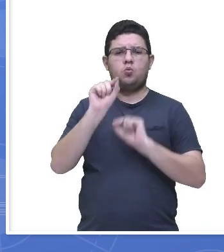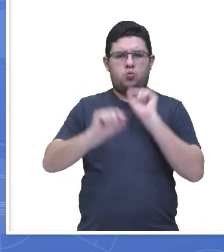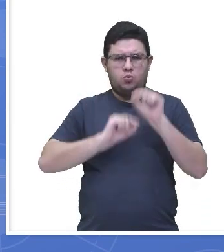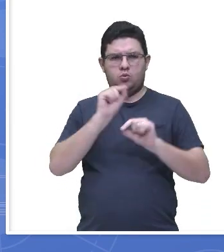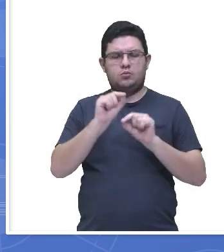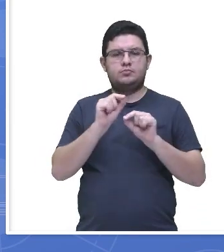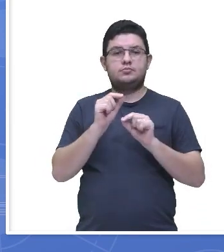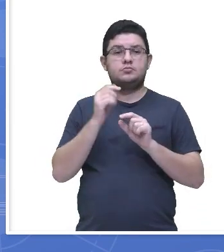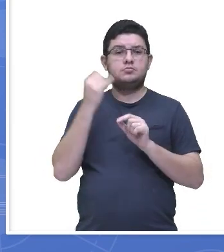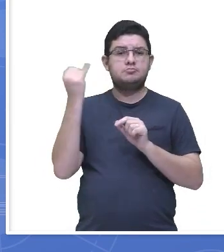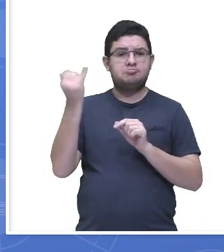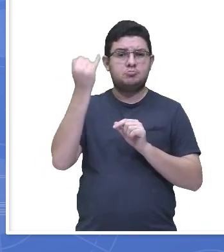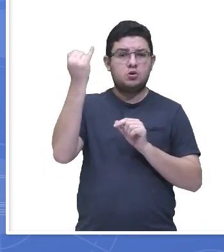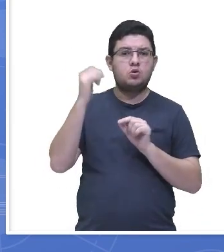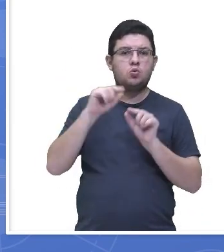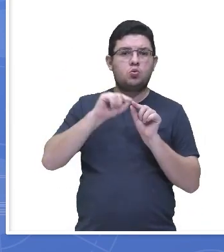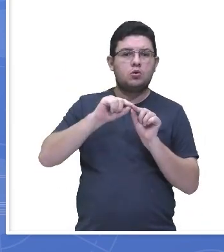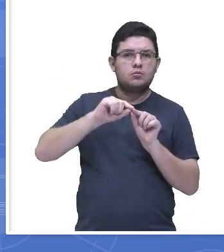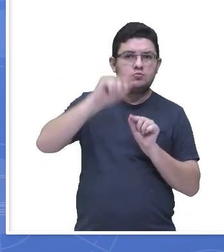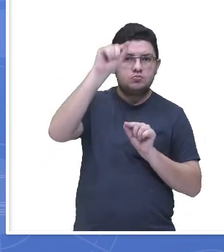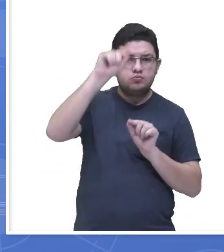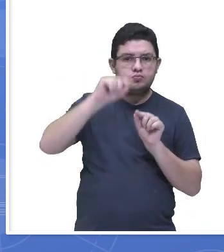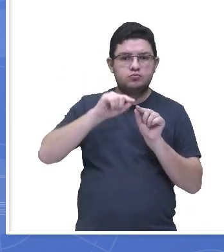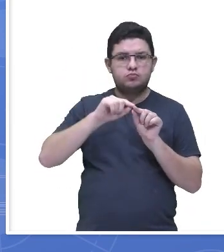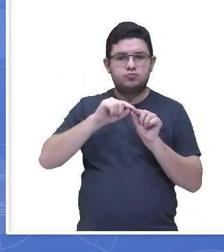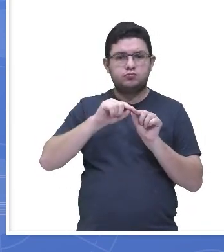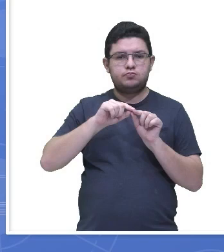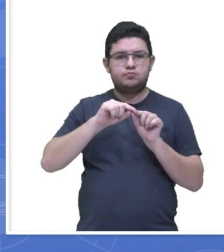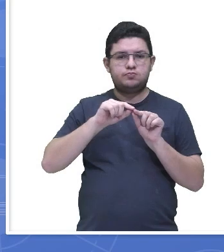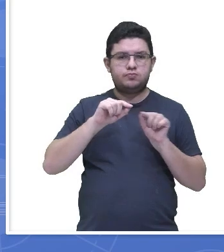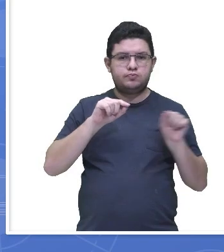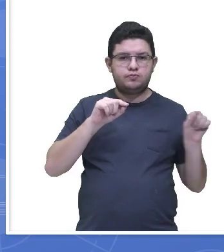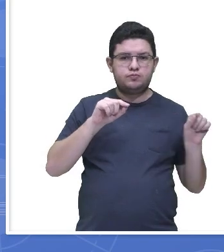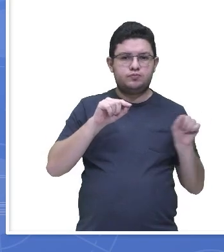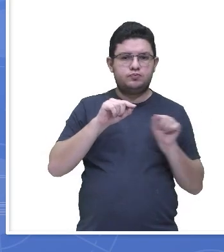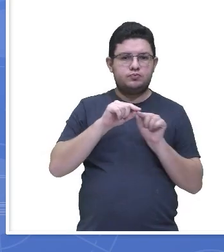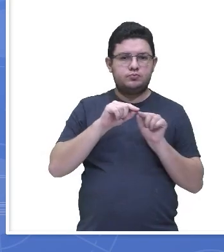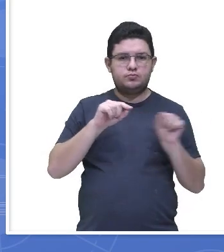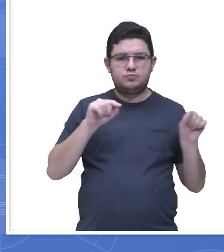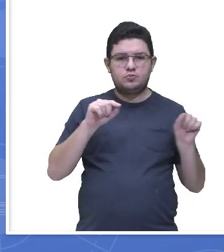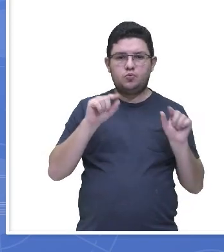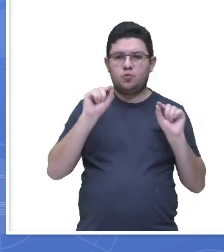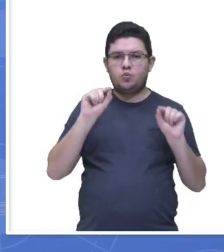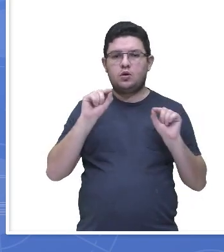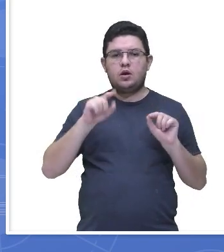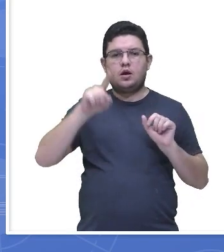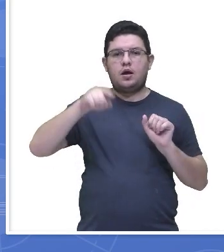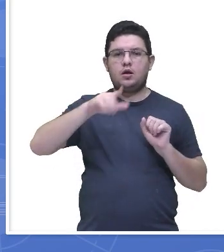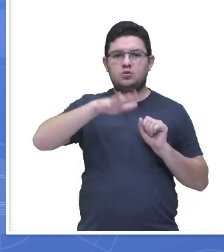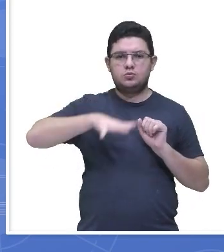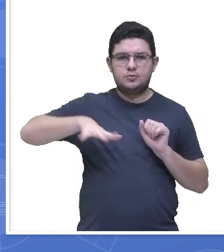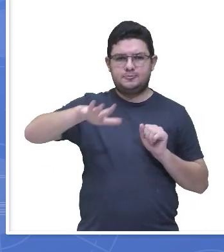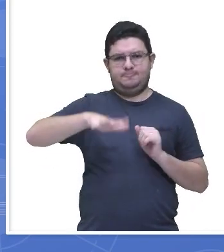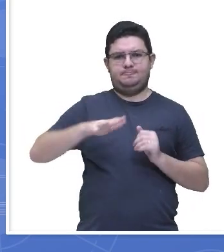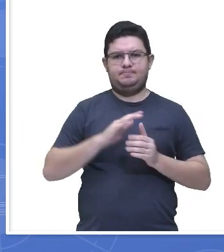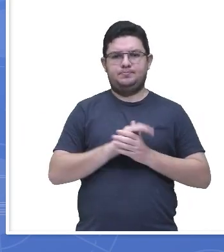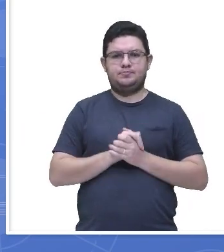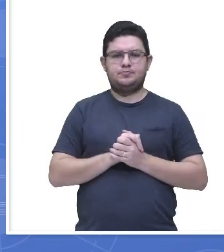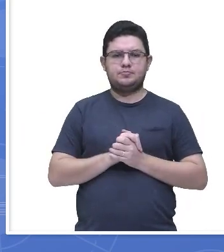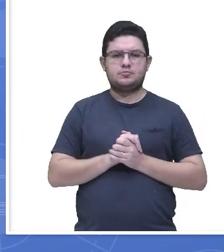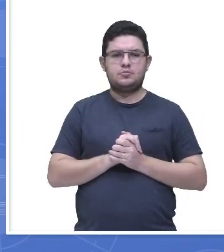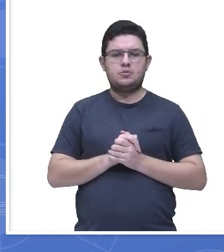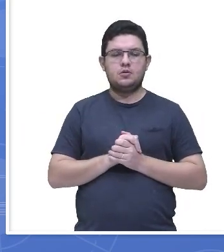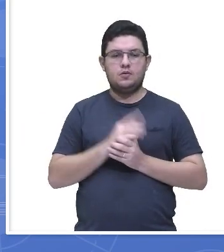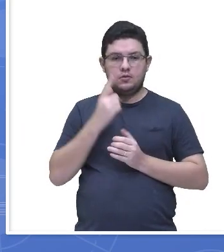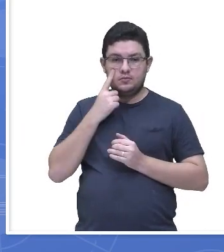gráficos importantes do movimento uniforme, que é exatamente o gráfico da posição. Esse gráfico aí serve para